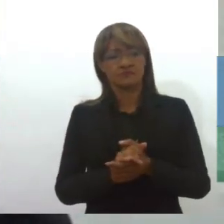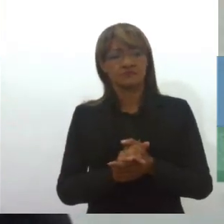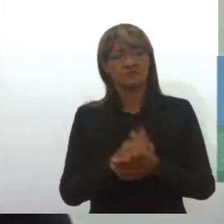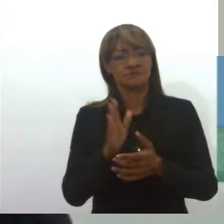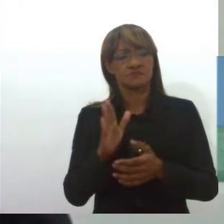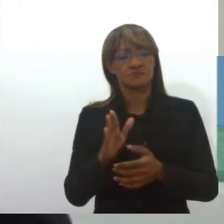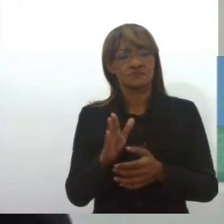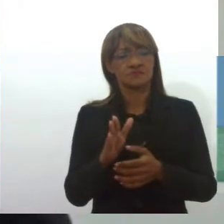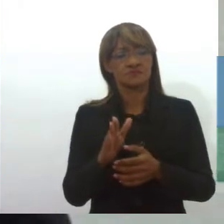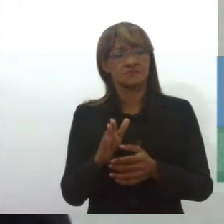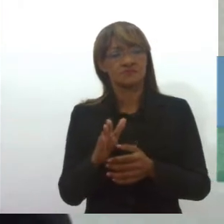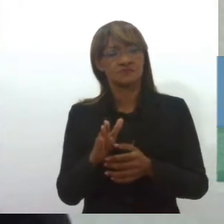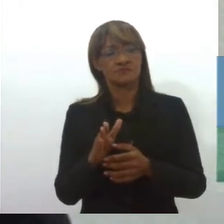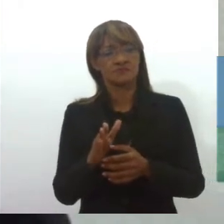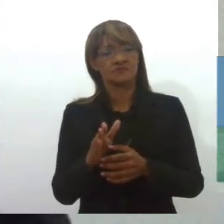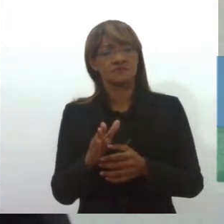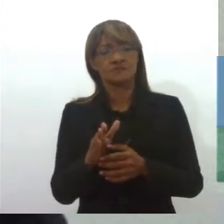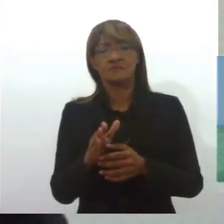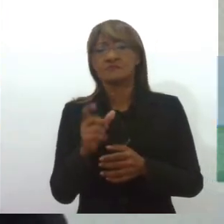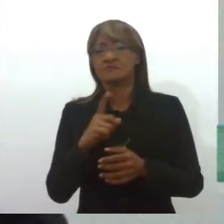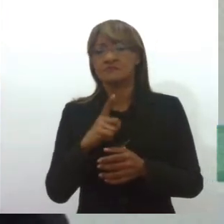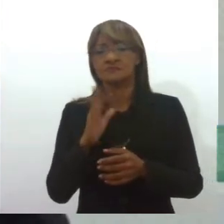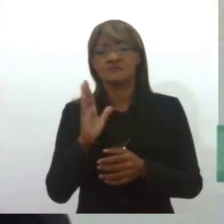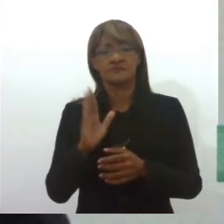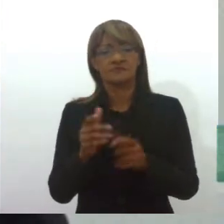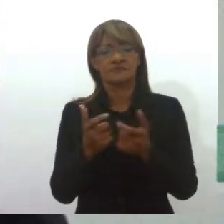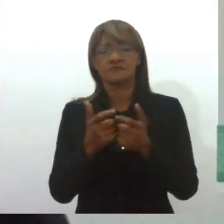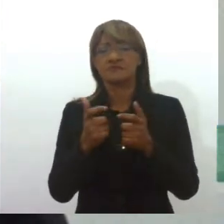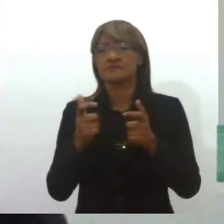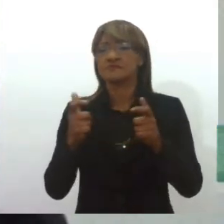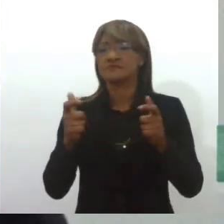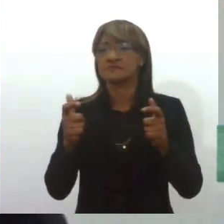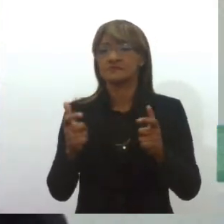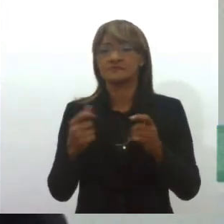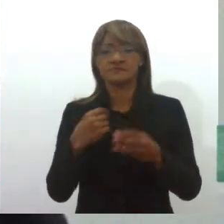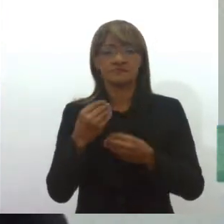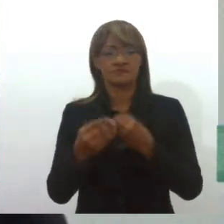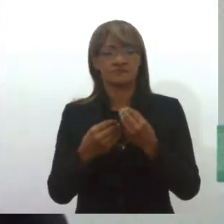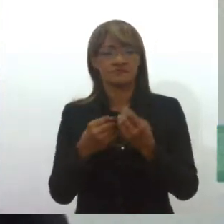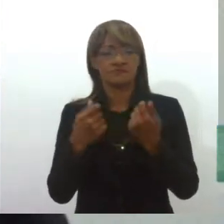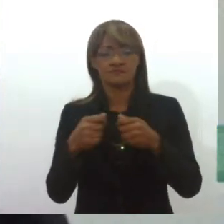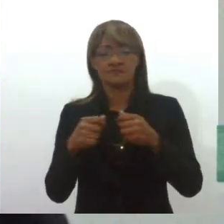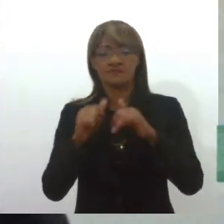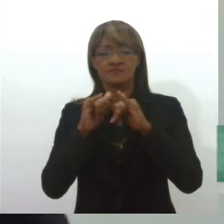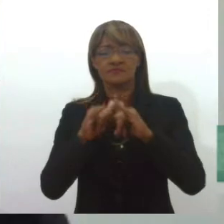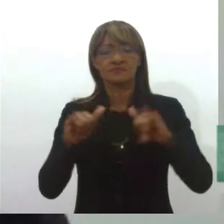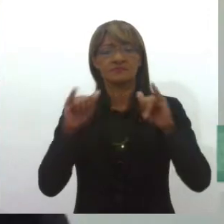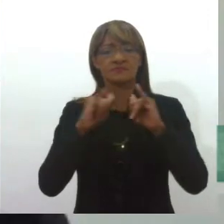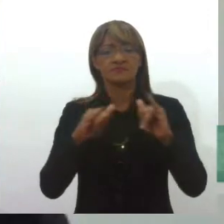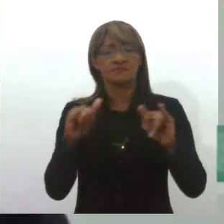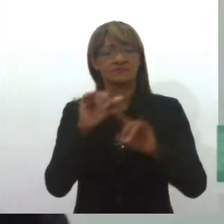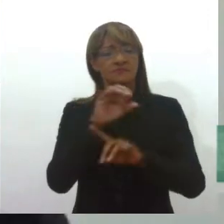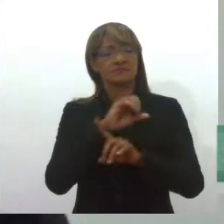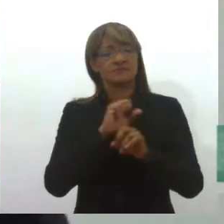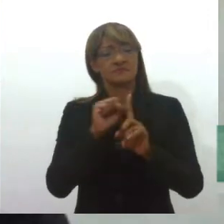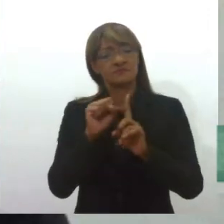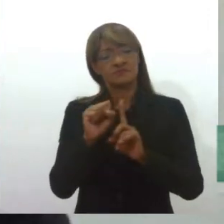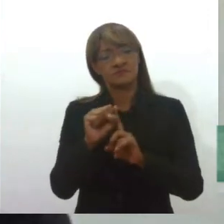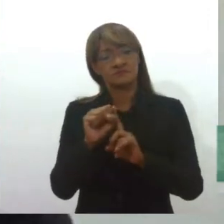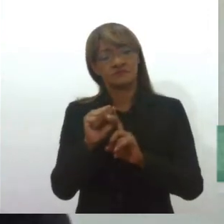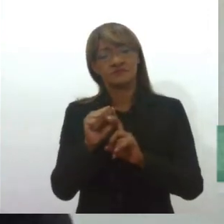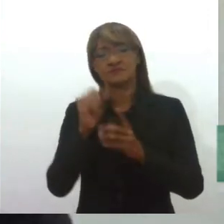um envolvimento muito grande, daí a importância de ampliar para a sociedade esse debate. Eu estou de parabéns à TV Alesi